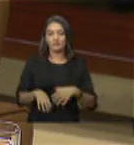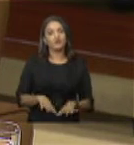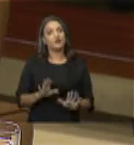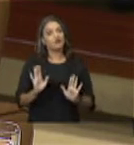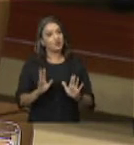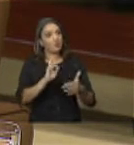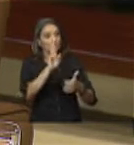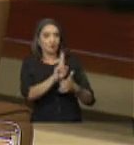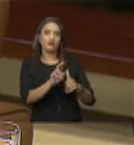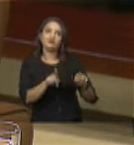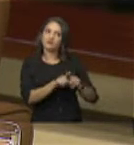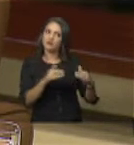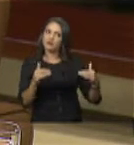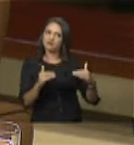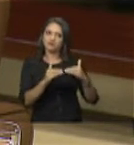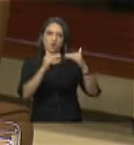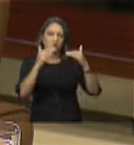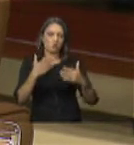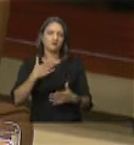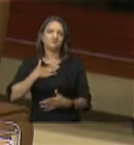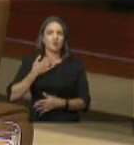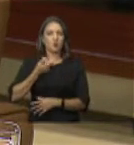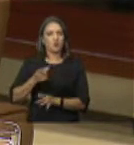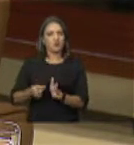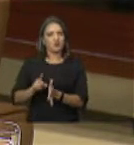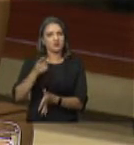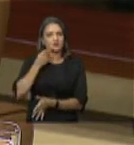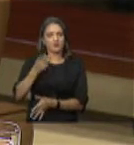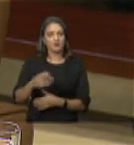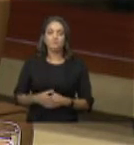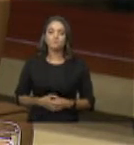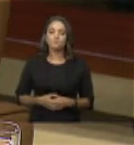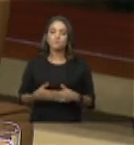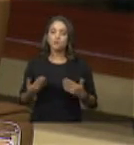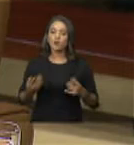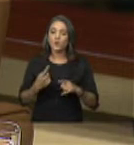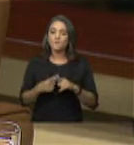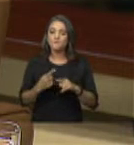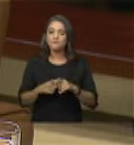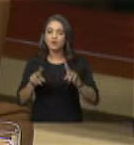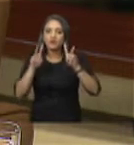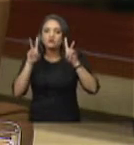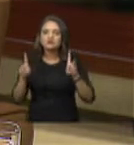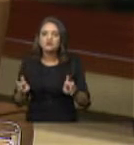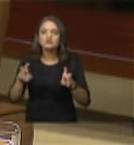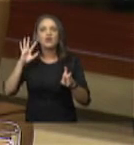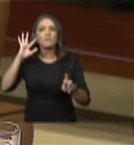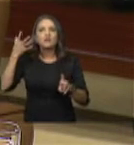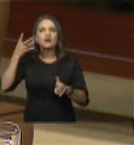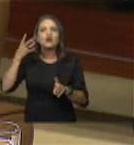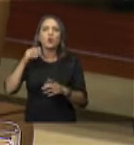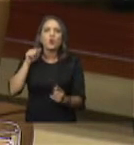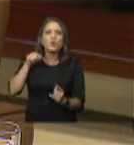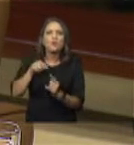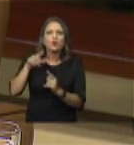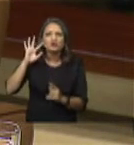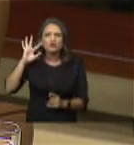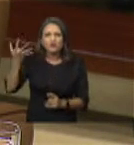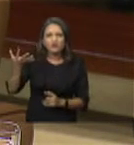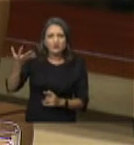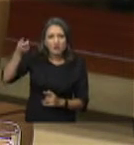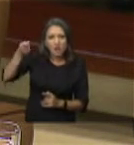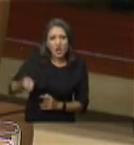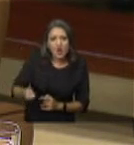da preocupação que antes aqui me manifestei visto que a matéria objeto do abordam rescindendo não